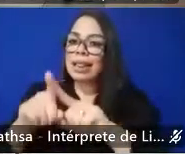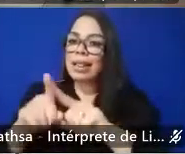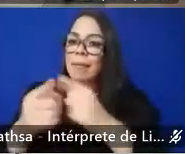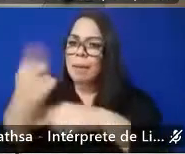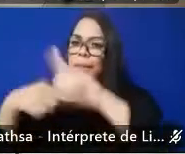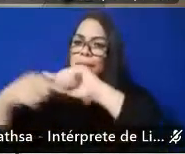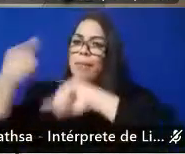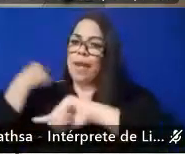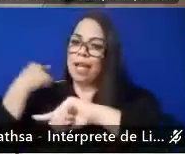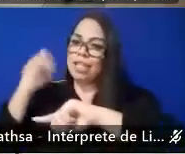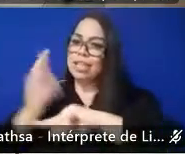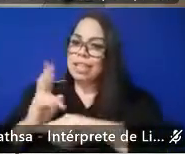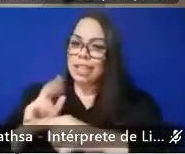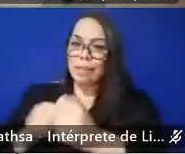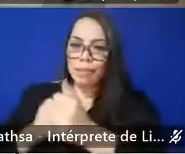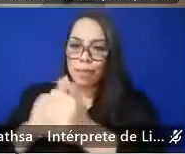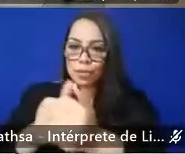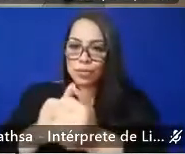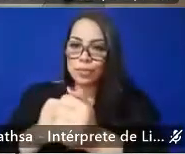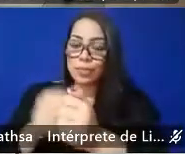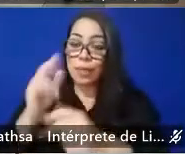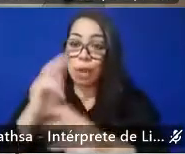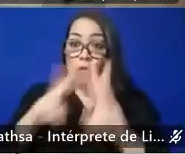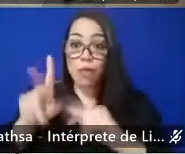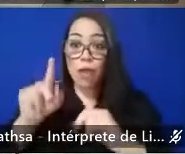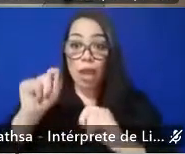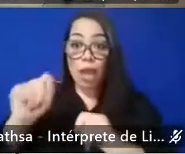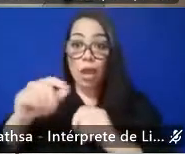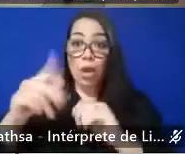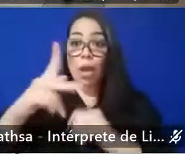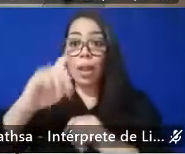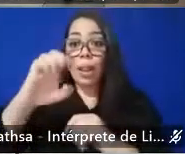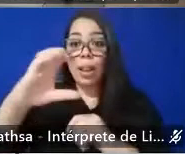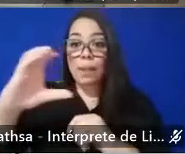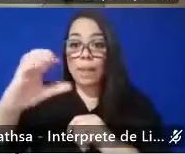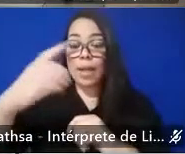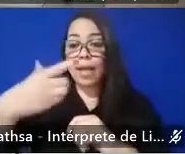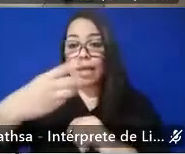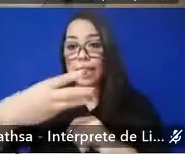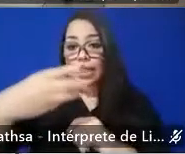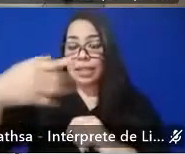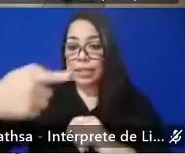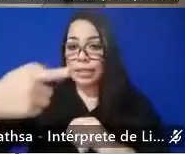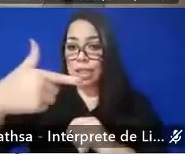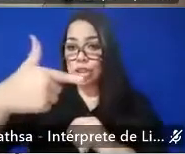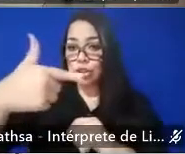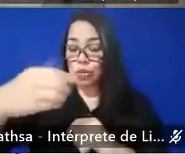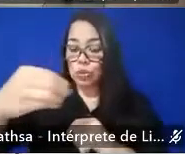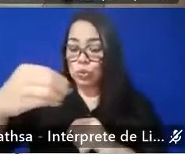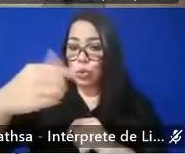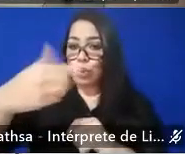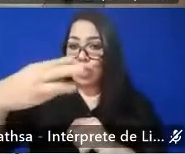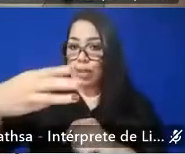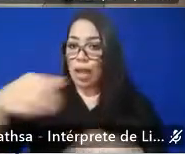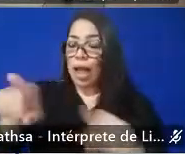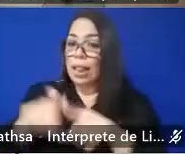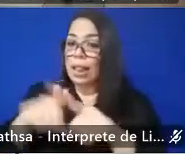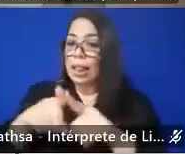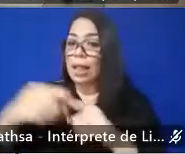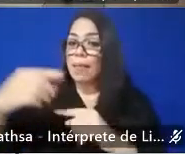vide o que ocorreu nas PEC 37 em 2013 e recentemente da PEC nº 5 de Barbie